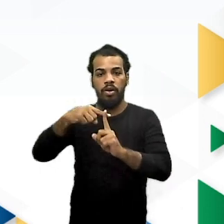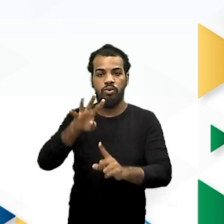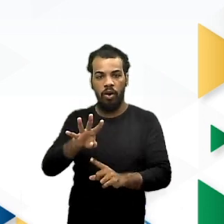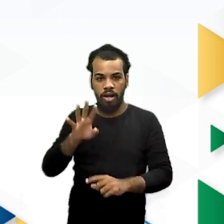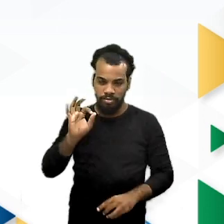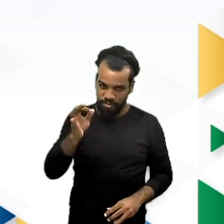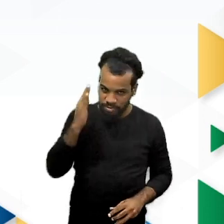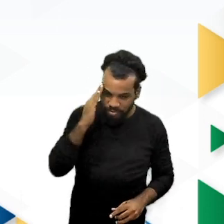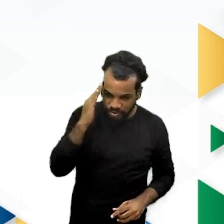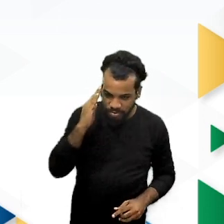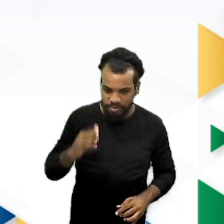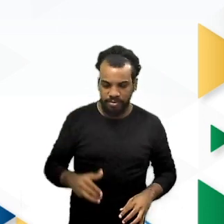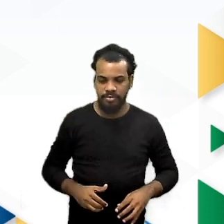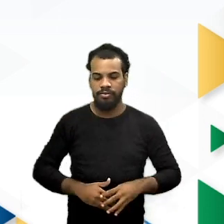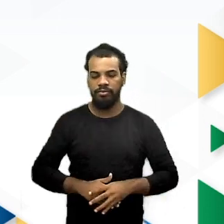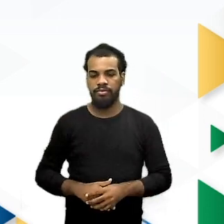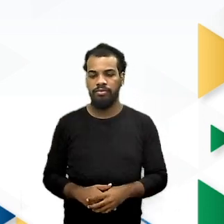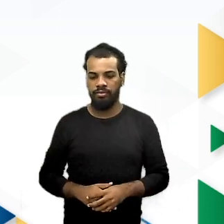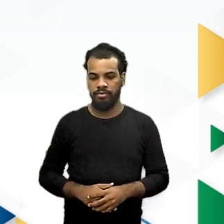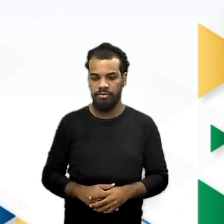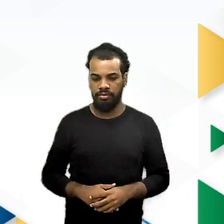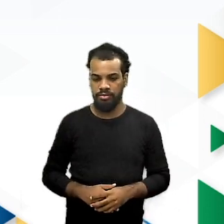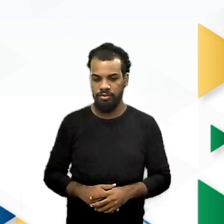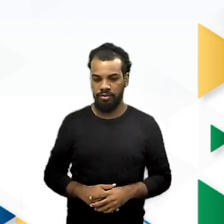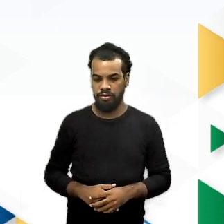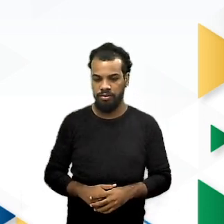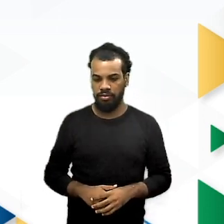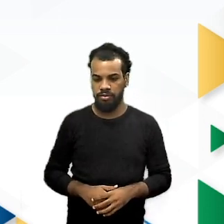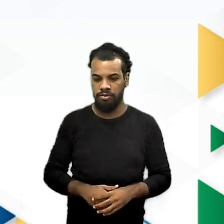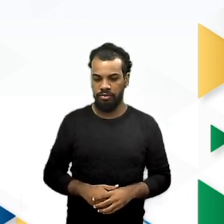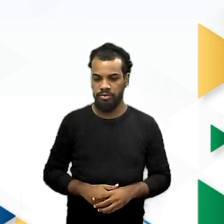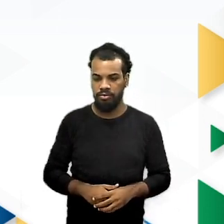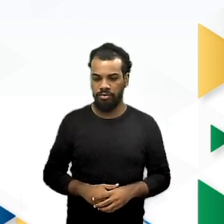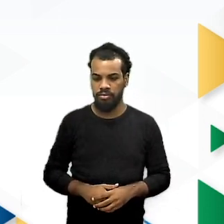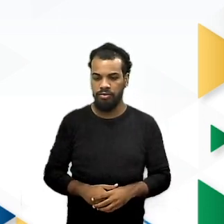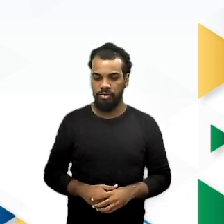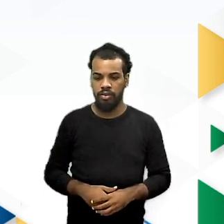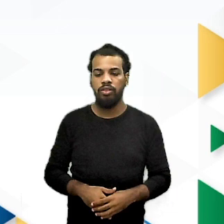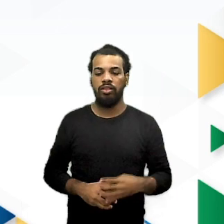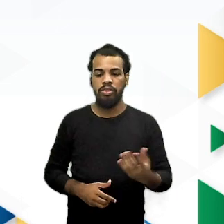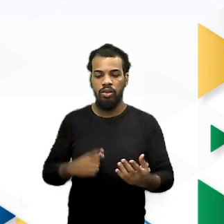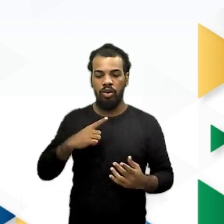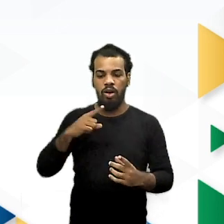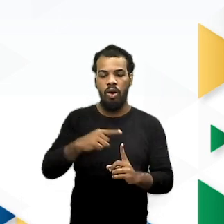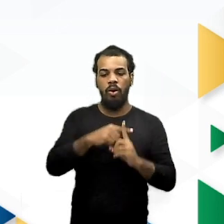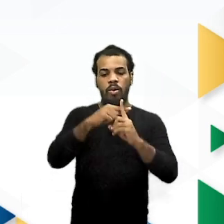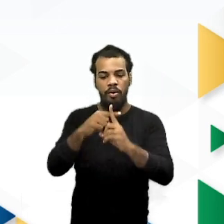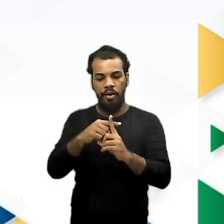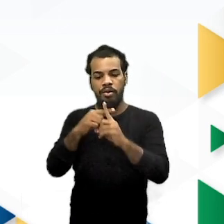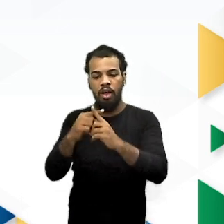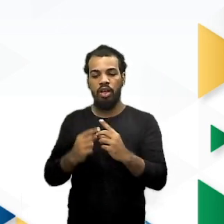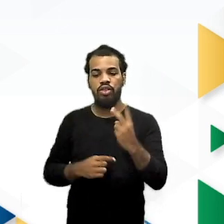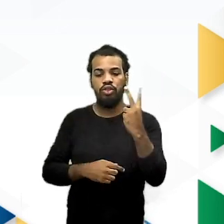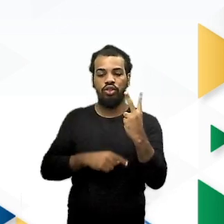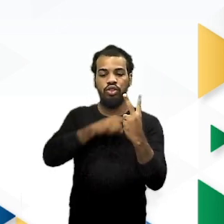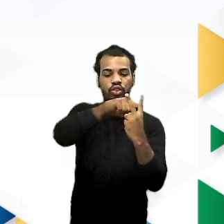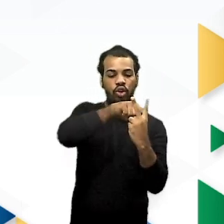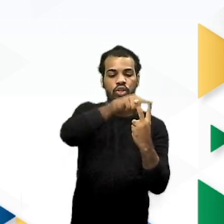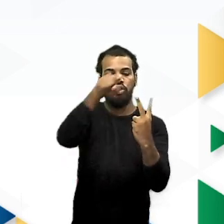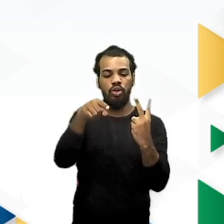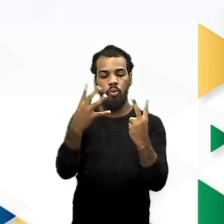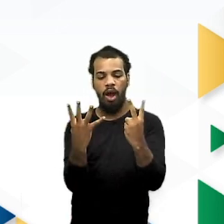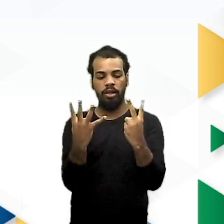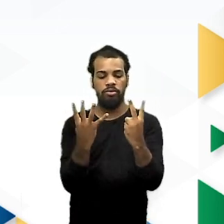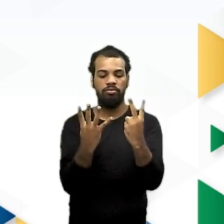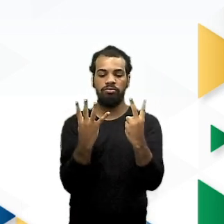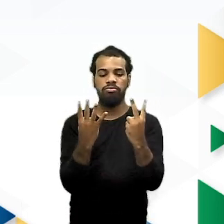Beleza? Item B agora. De 2 para 4, o que foi que aconteceu? Né? De 2 para 4. O que foi que aconteceu